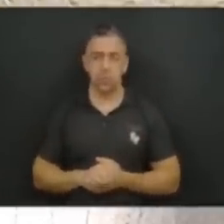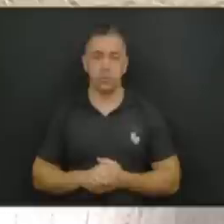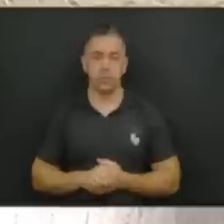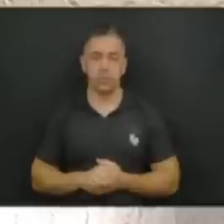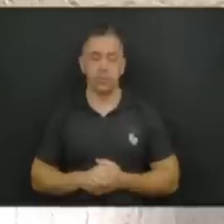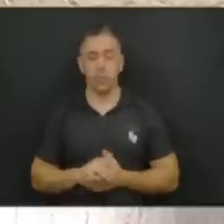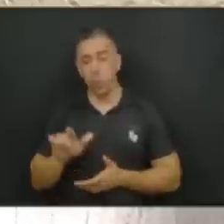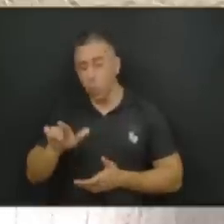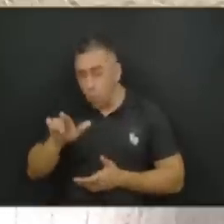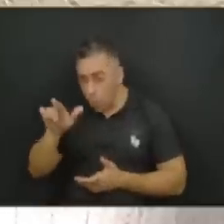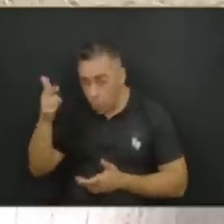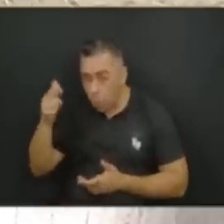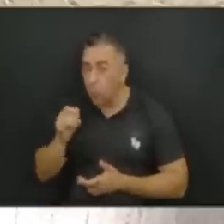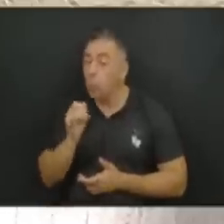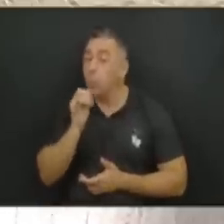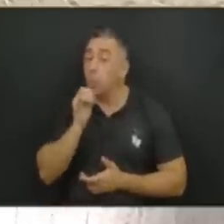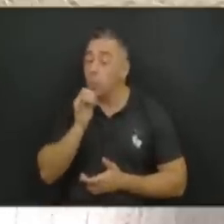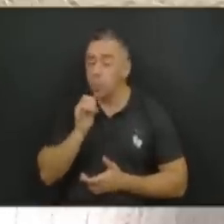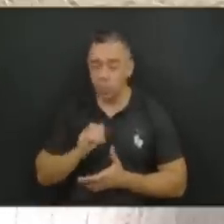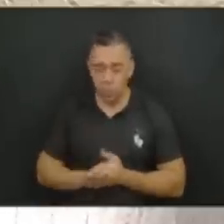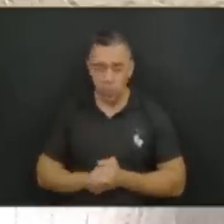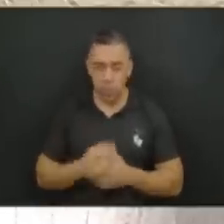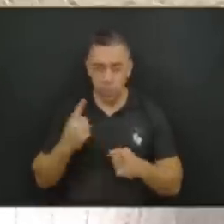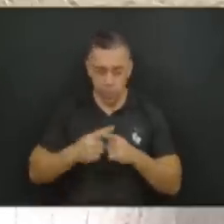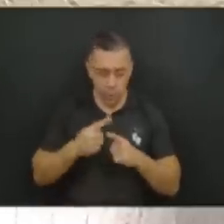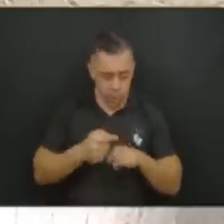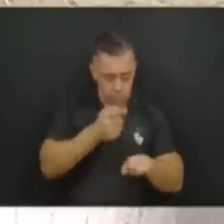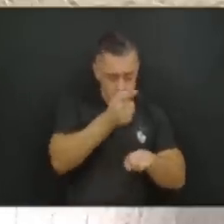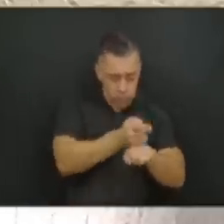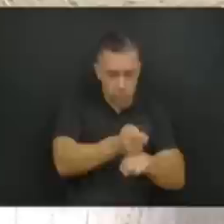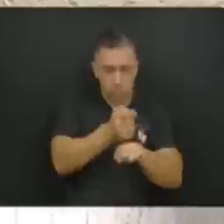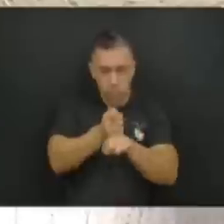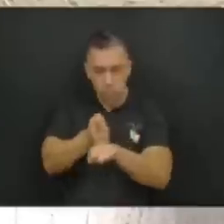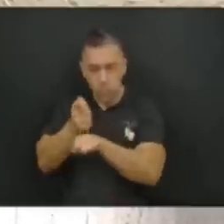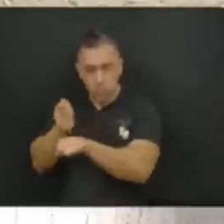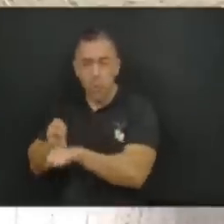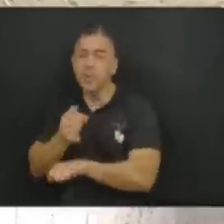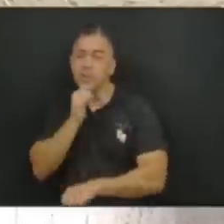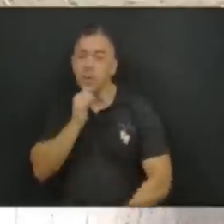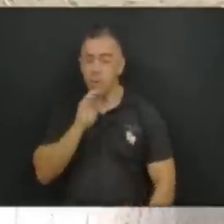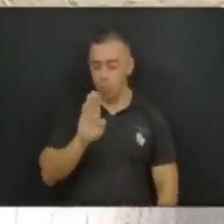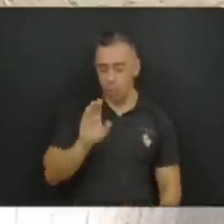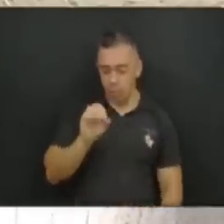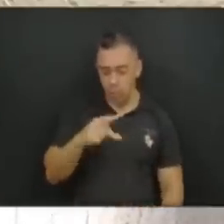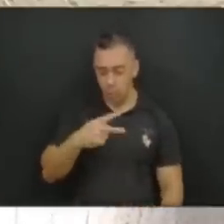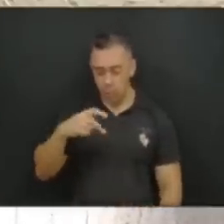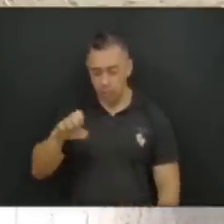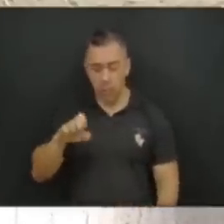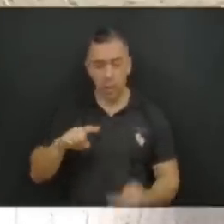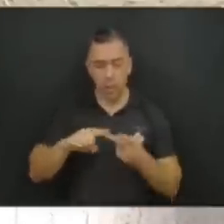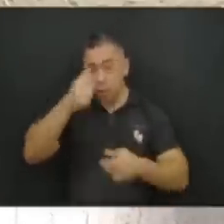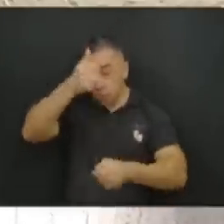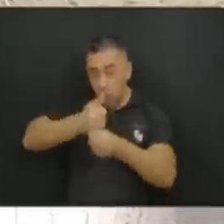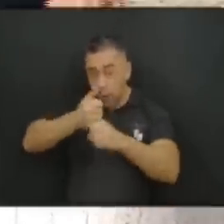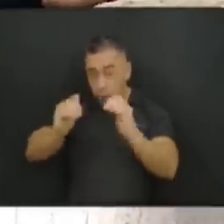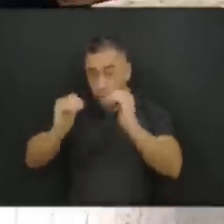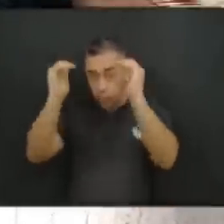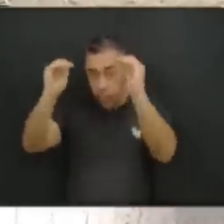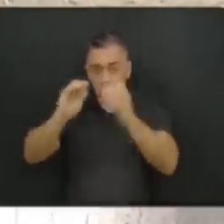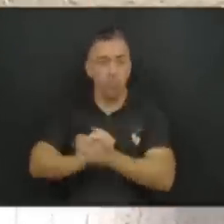eu vou dar outro exemplo se por quê que uma linha de blindado do Bope do Rio de Janeiro ele é comandado por oficial superior